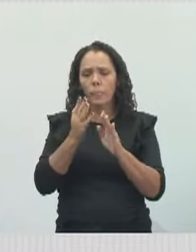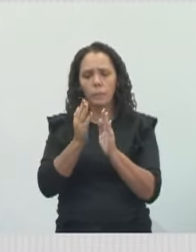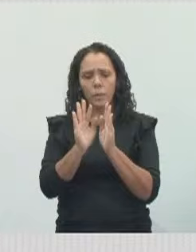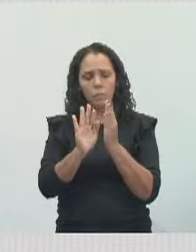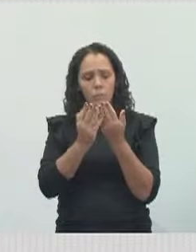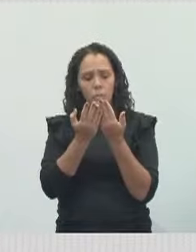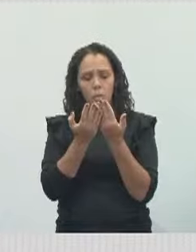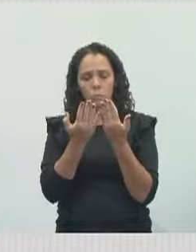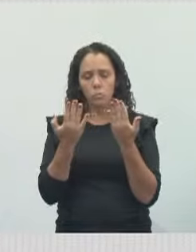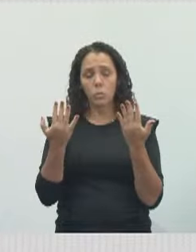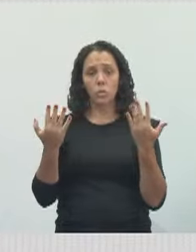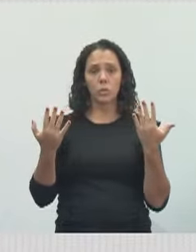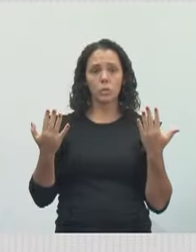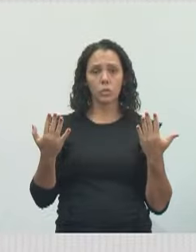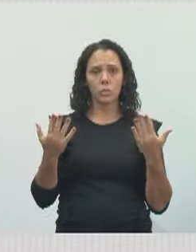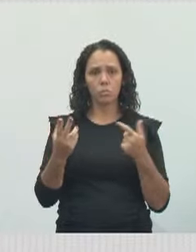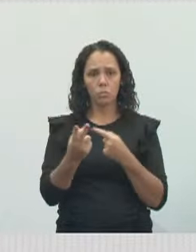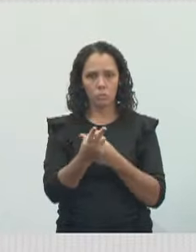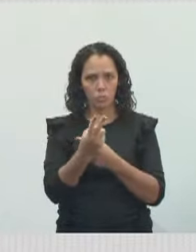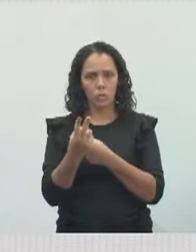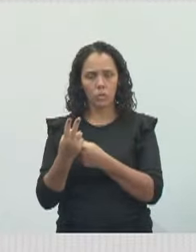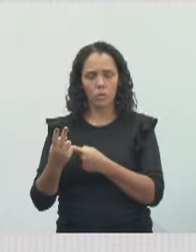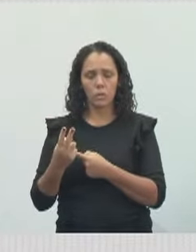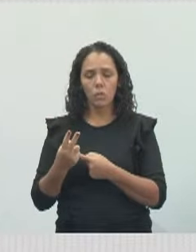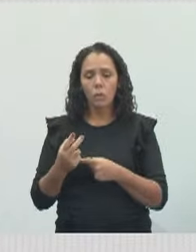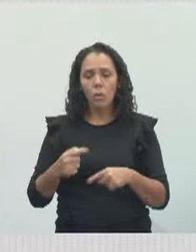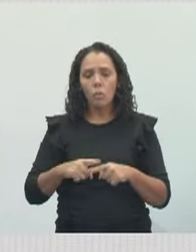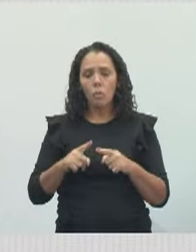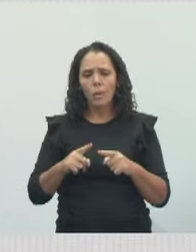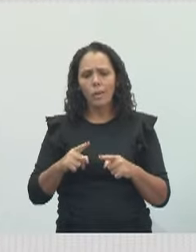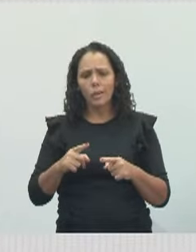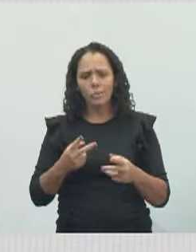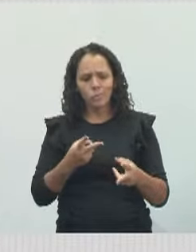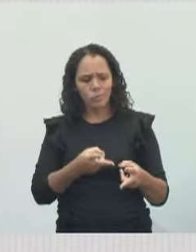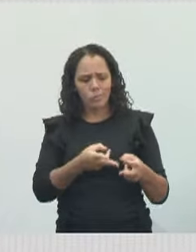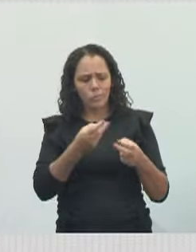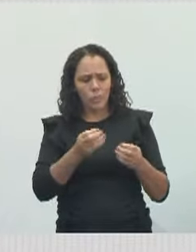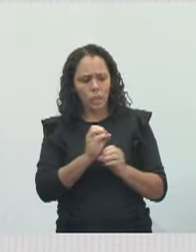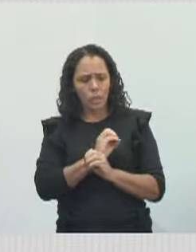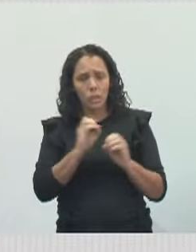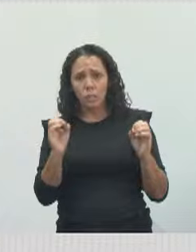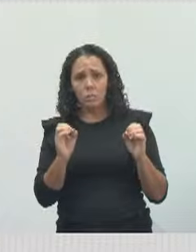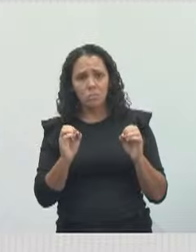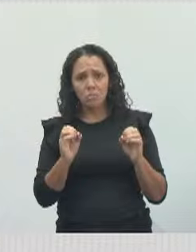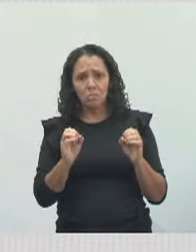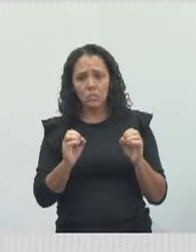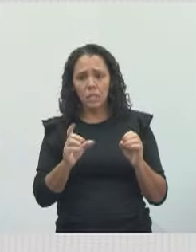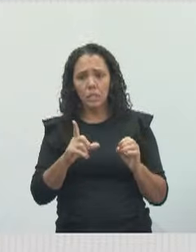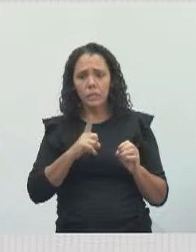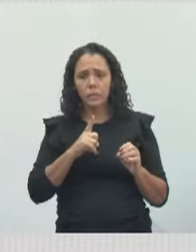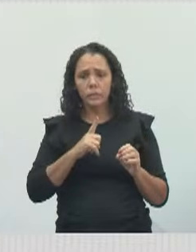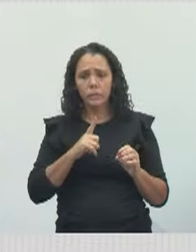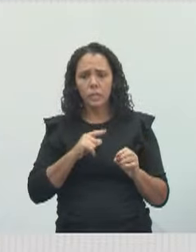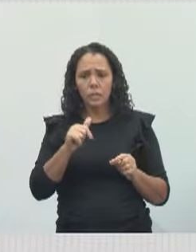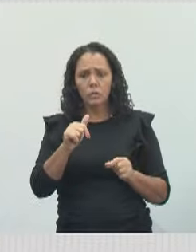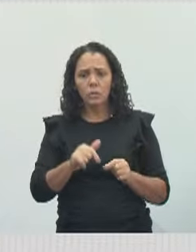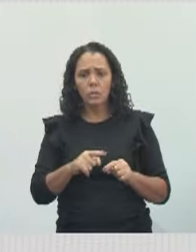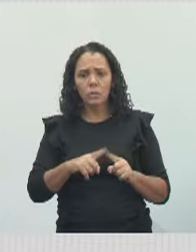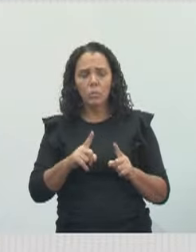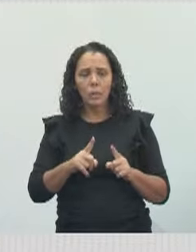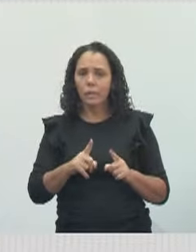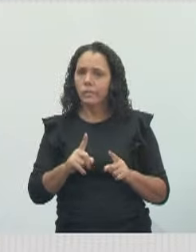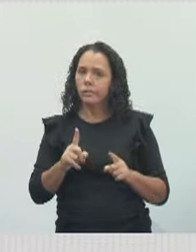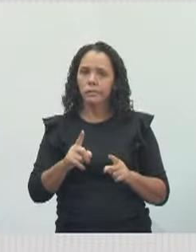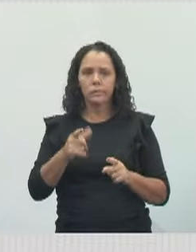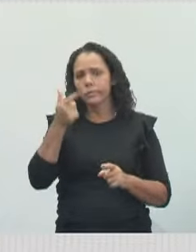aqui, né? E a gente está aqui hoje se deparando com essa situação que não colocou ainda. Aqui está um tapume aqui, mas isso aqui não evita de